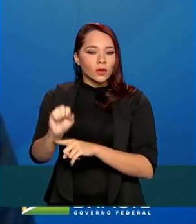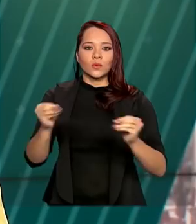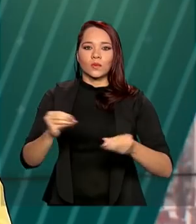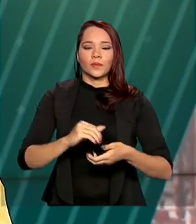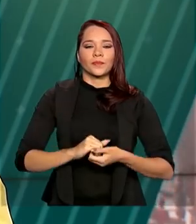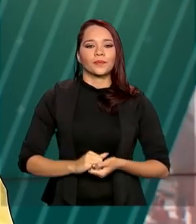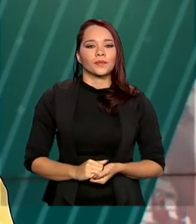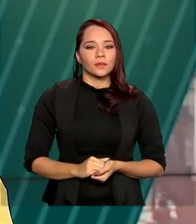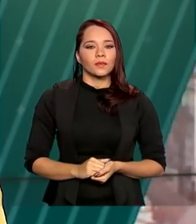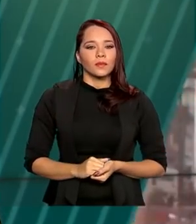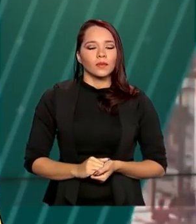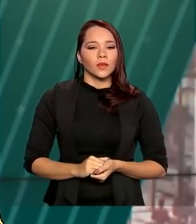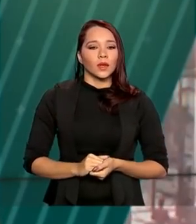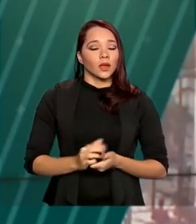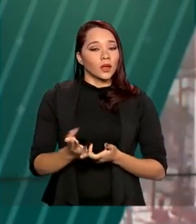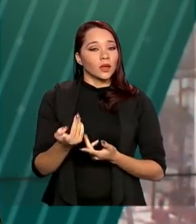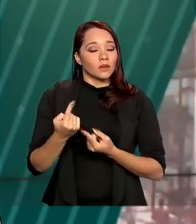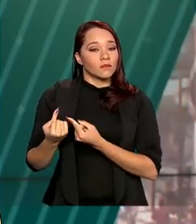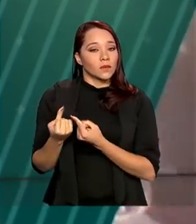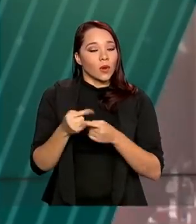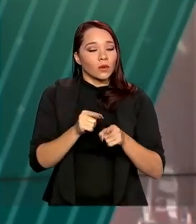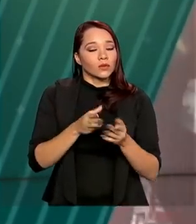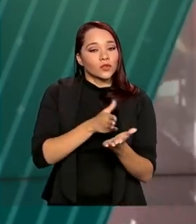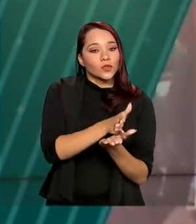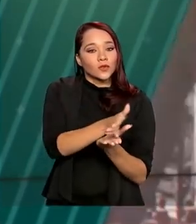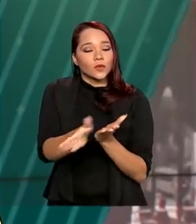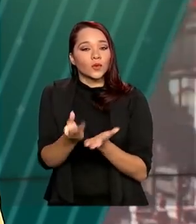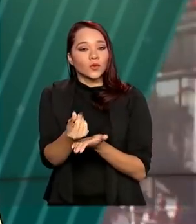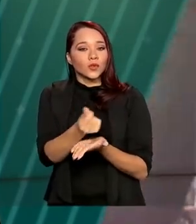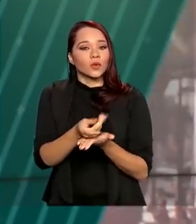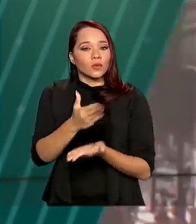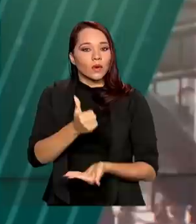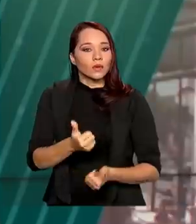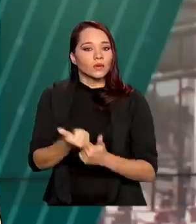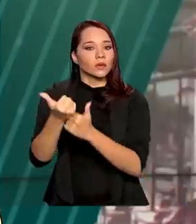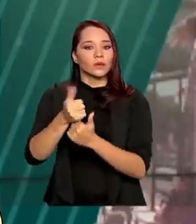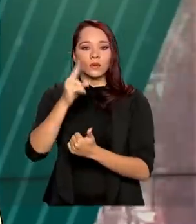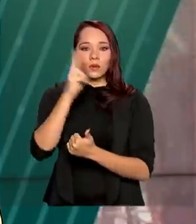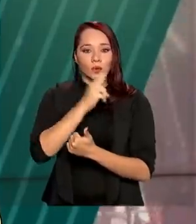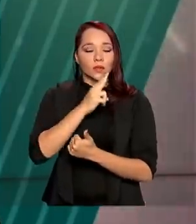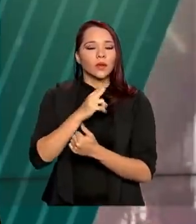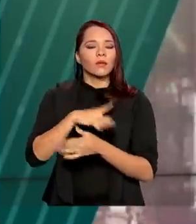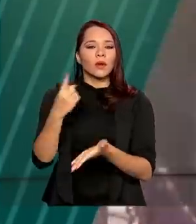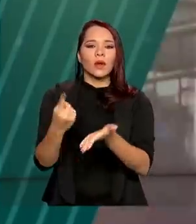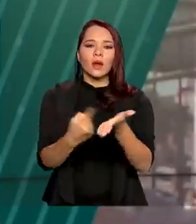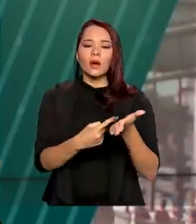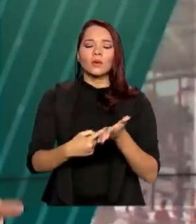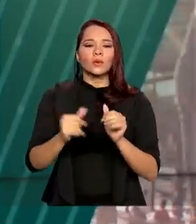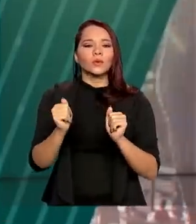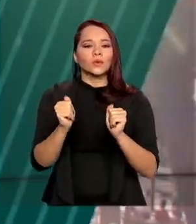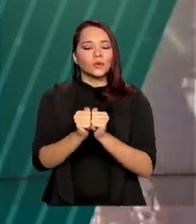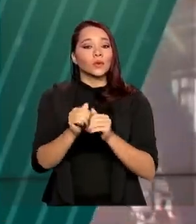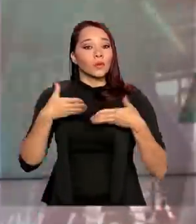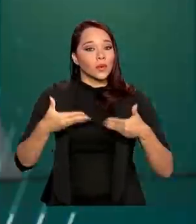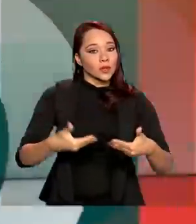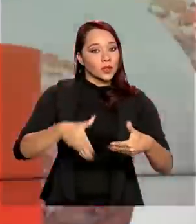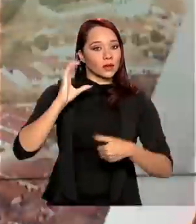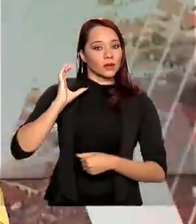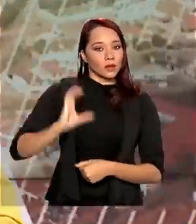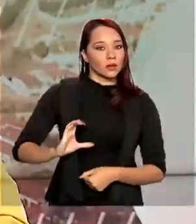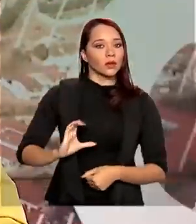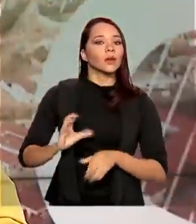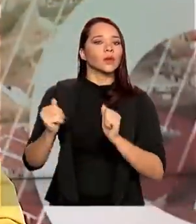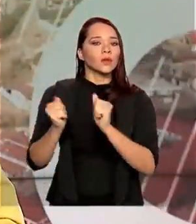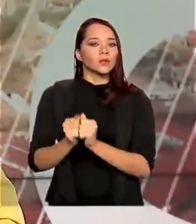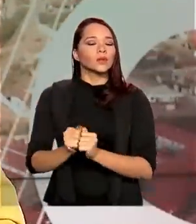sumir. E para reforçar o combate ao desvio de recursos do auxílio emergencial, um acordo foi fechado entre o Ministério da Cidadania